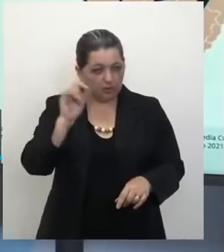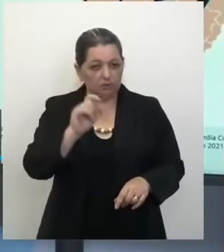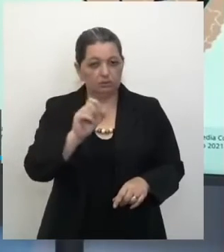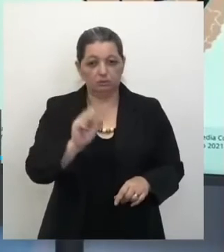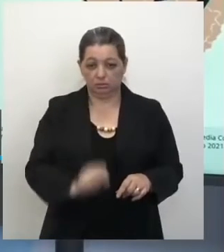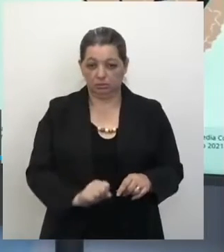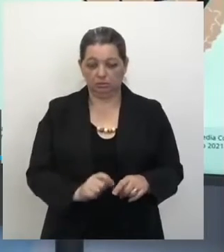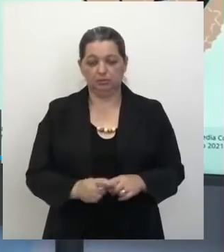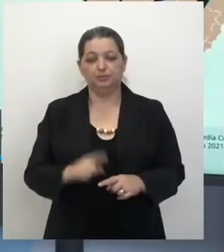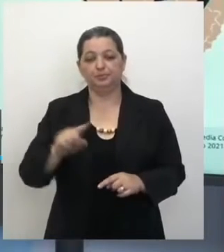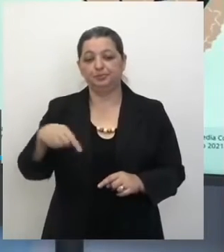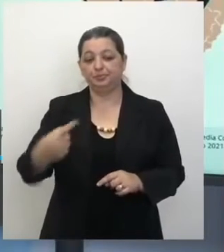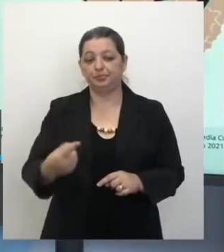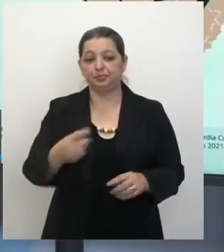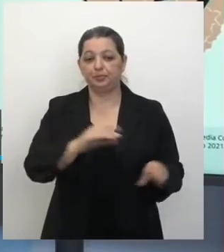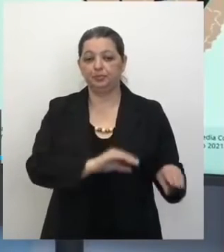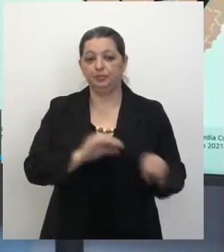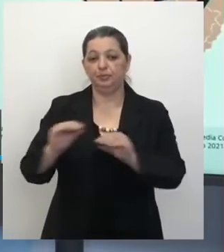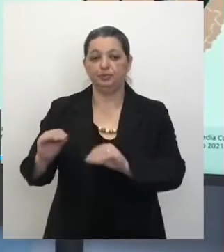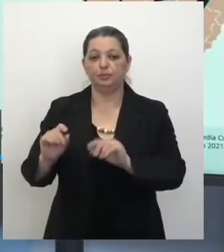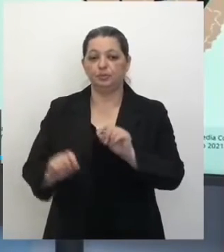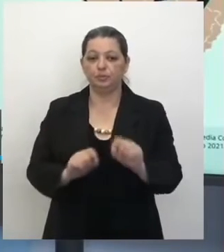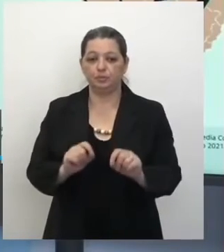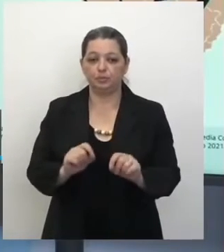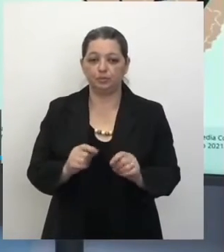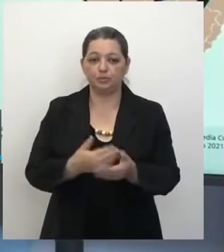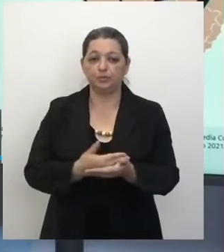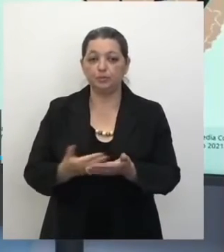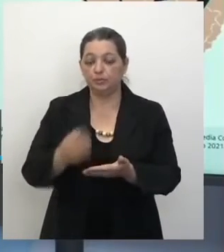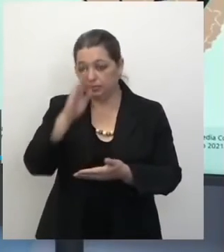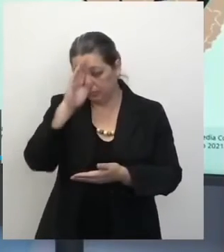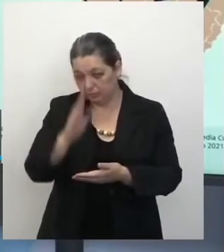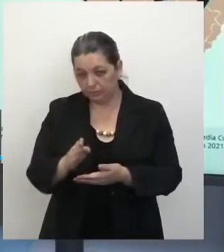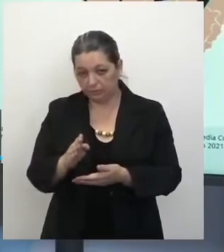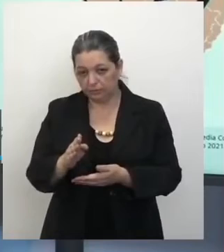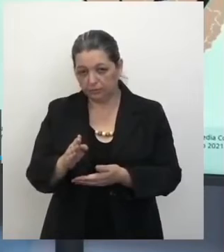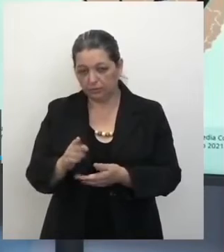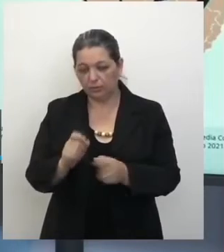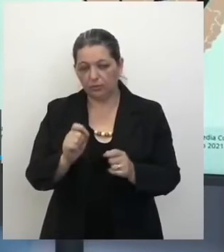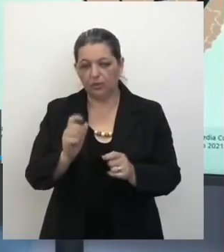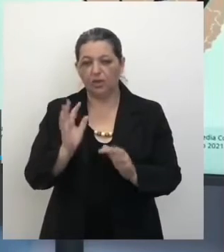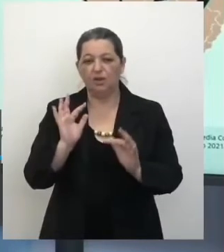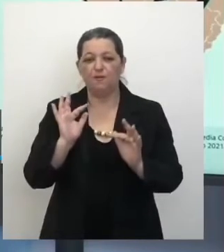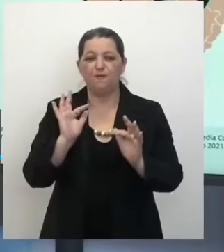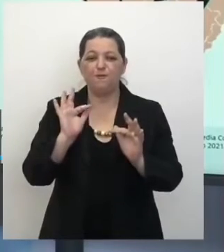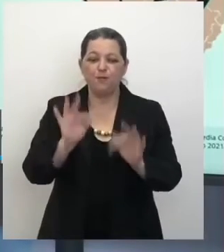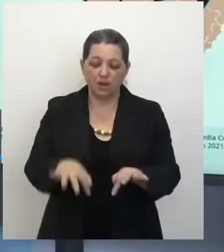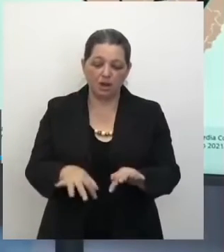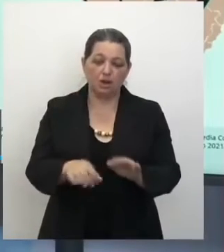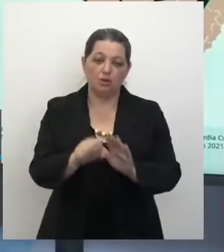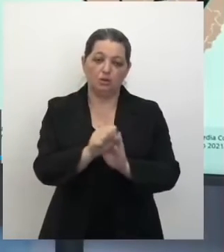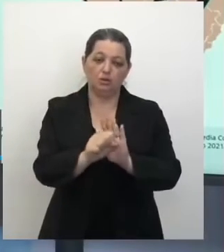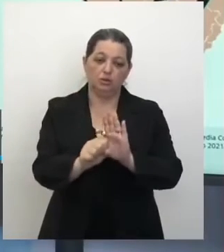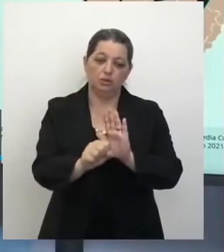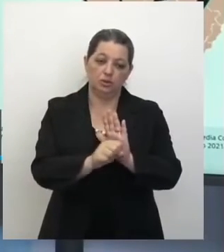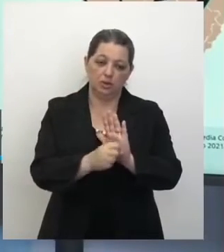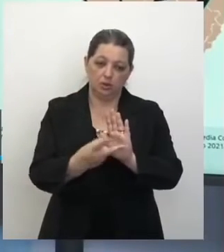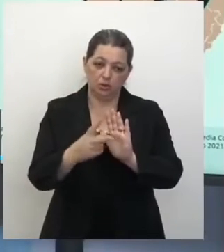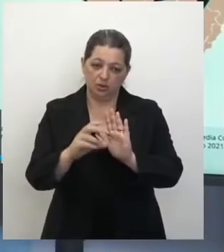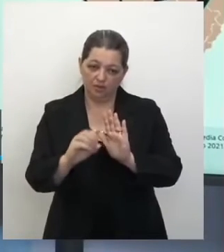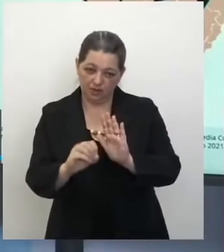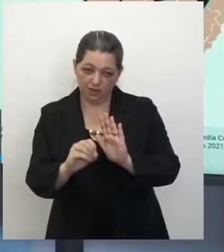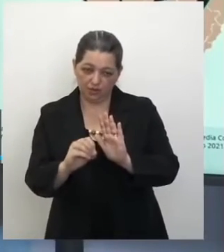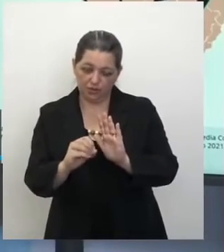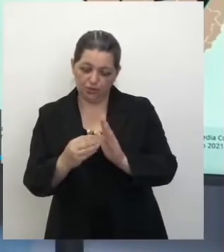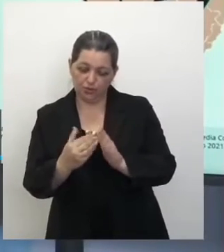deslocamento posterior a isso, que começa principalmente no final do século XX, início do século XXI, das pessoas